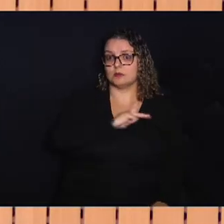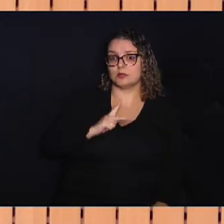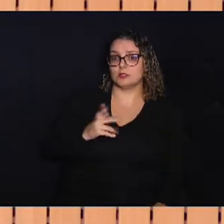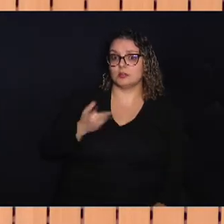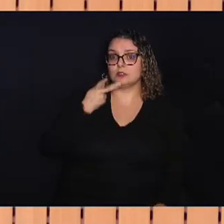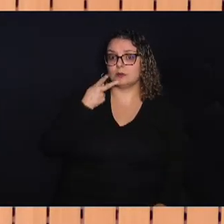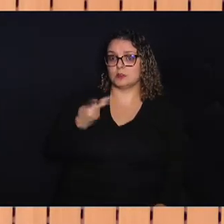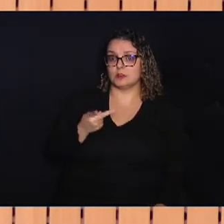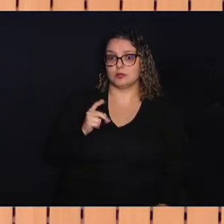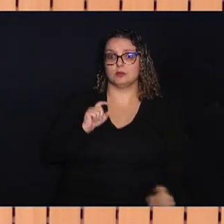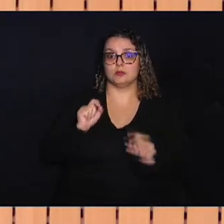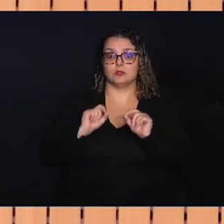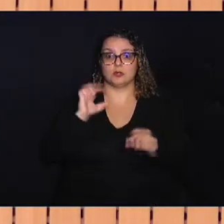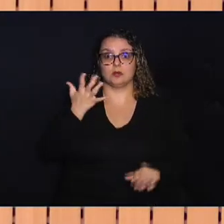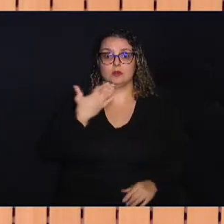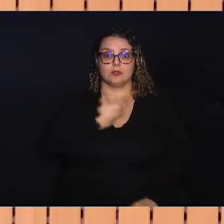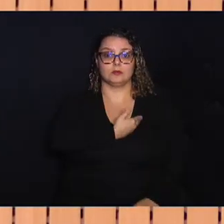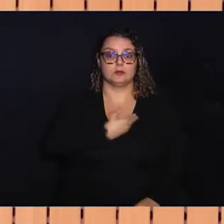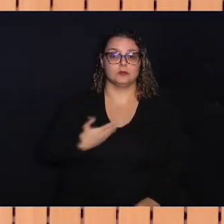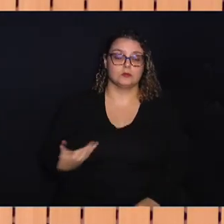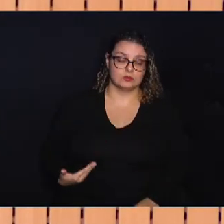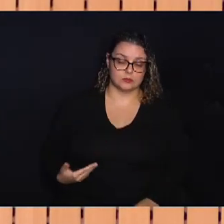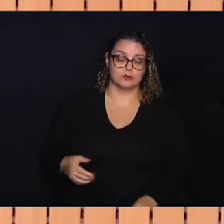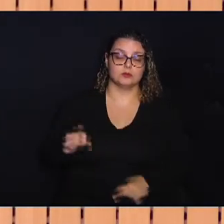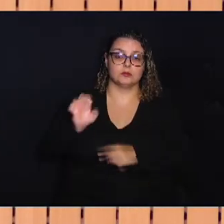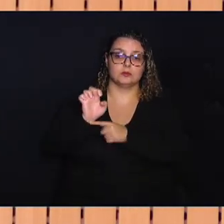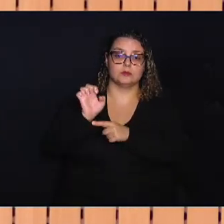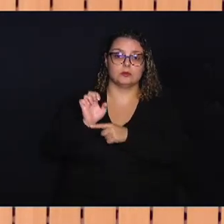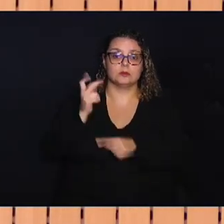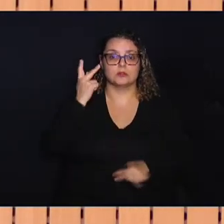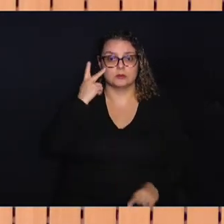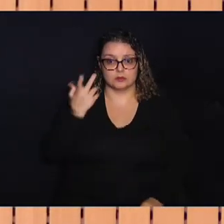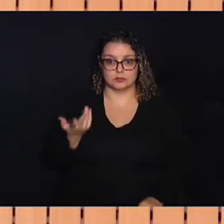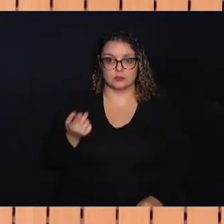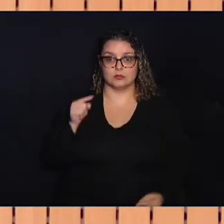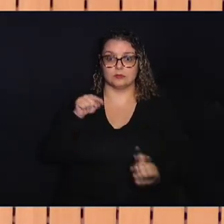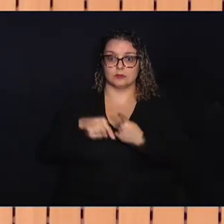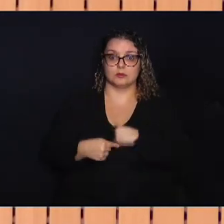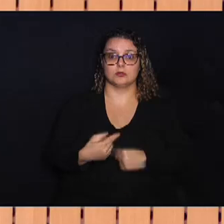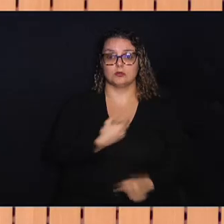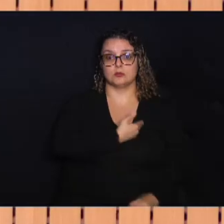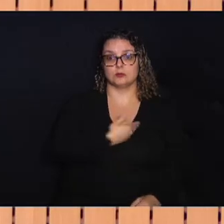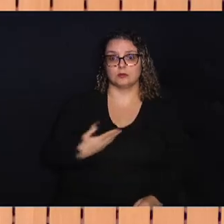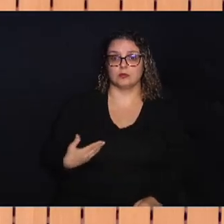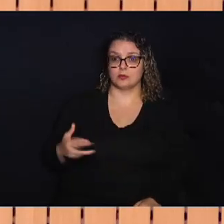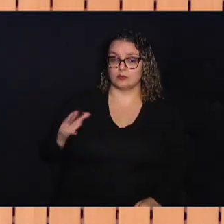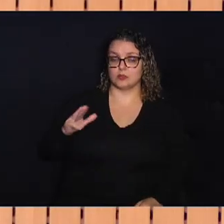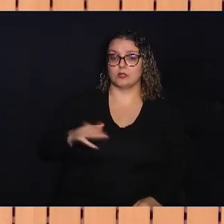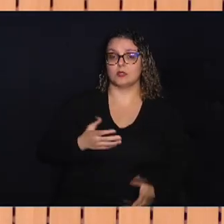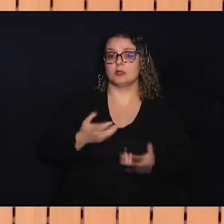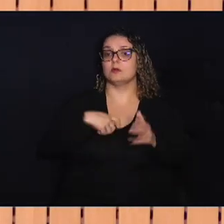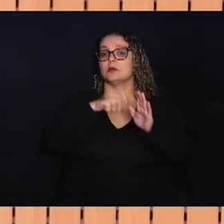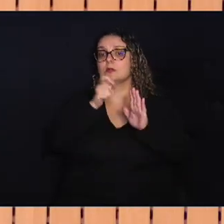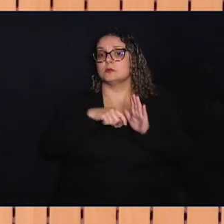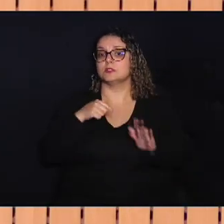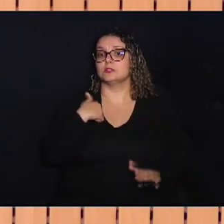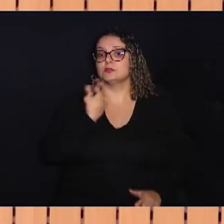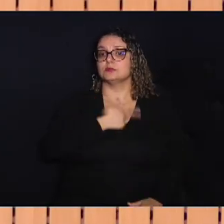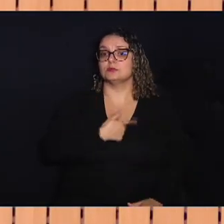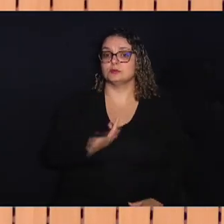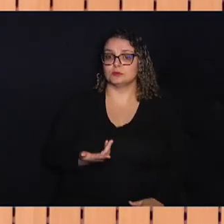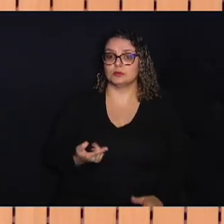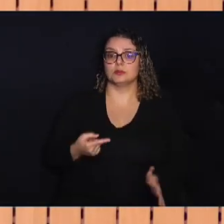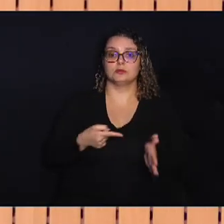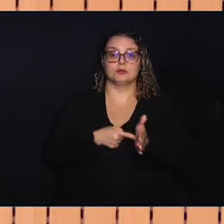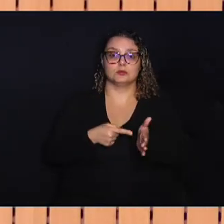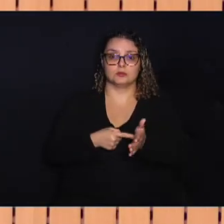do que acontece aqui no estado de São Paulo. Na contramão do que fez o governo Lula, quero deixar aqui registrado a nossa denúncia, o